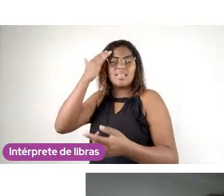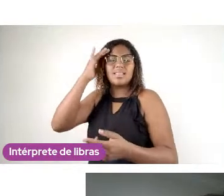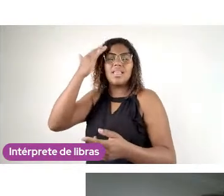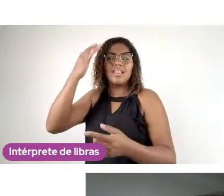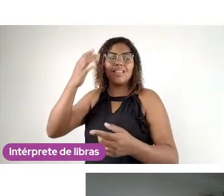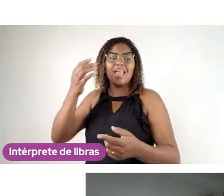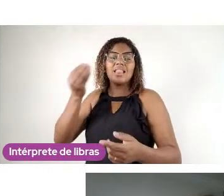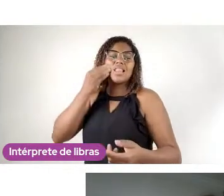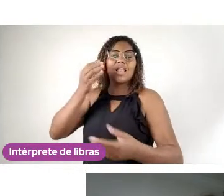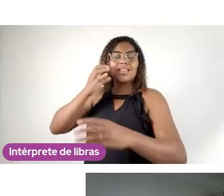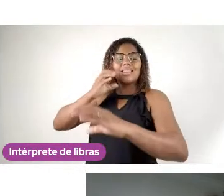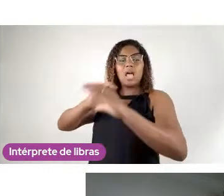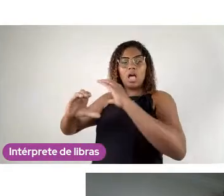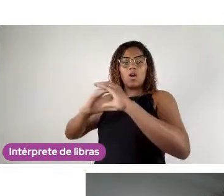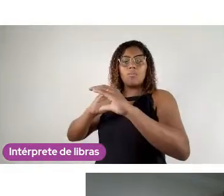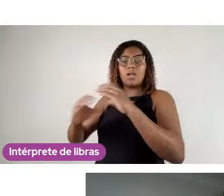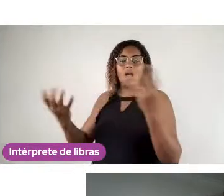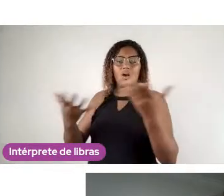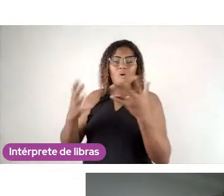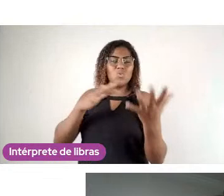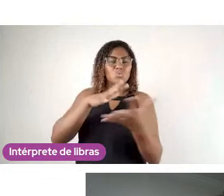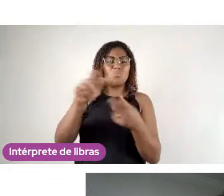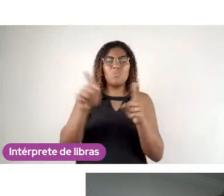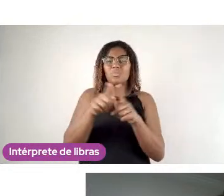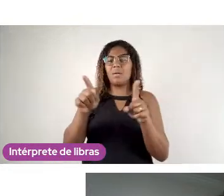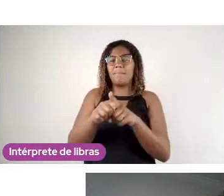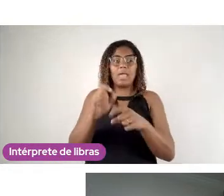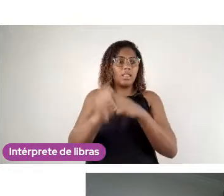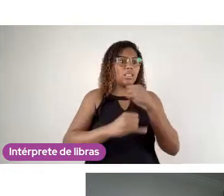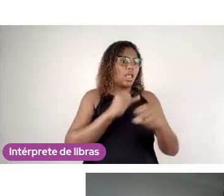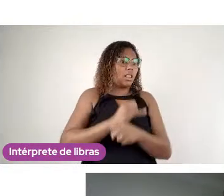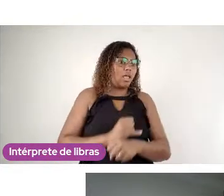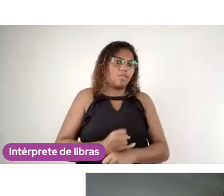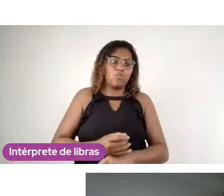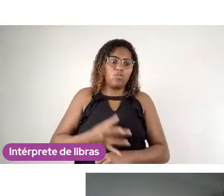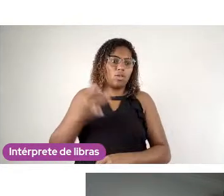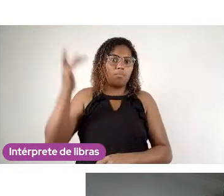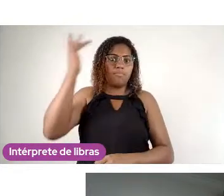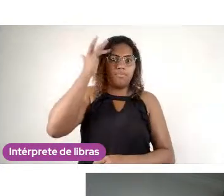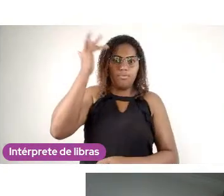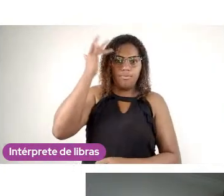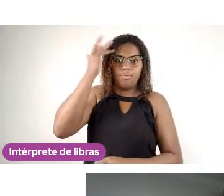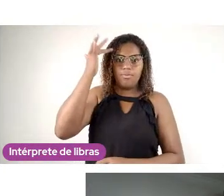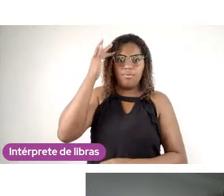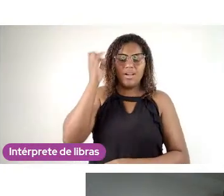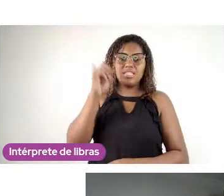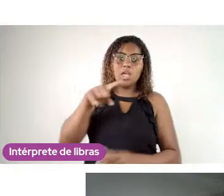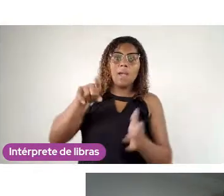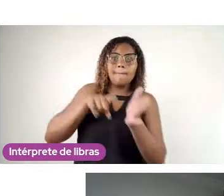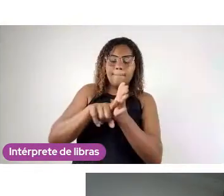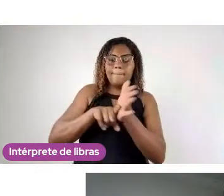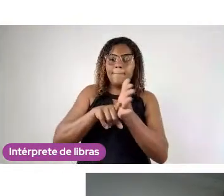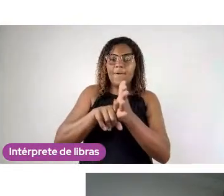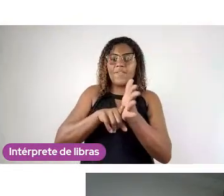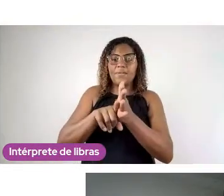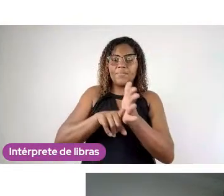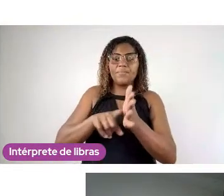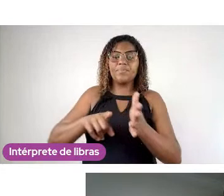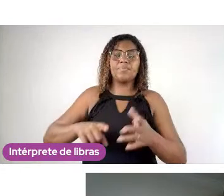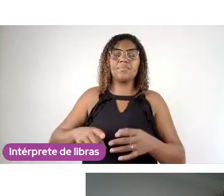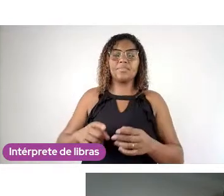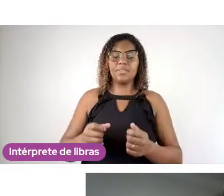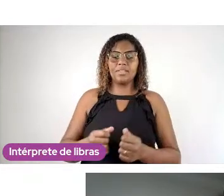né? E hoje o mundo também está muito conectado à internet. Se você for fazer uma pesquisa onde os brasileiros buscam informação